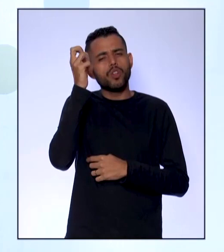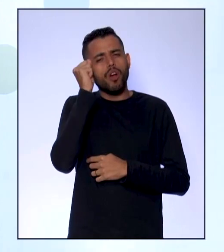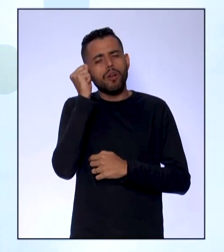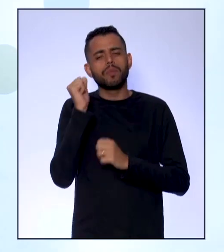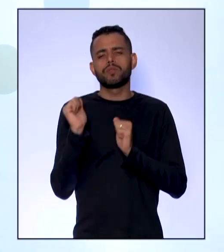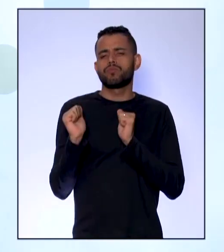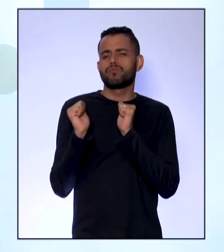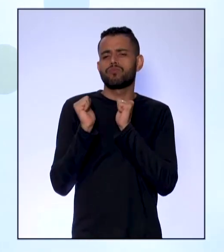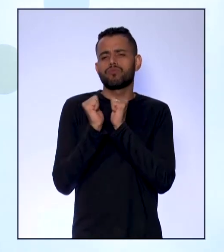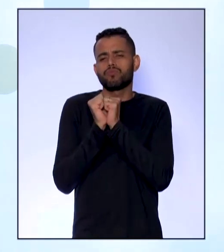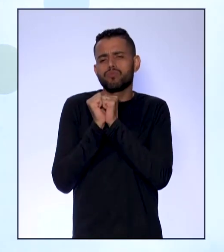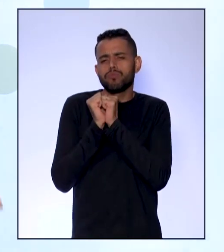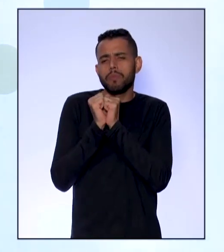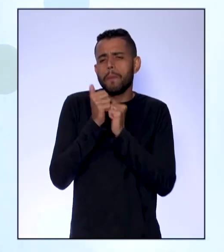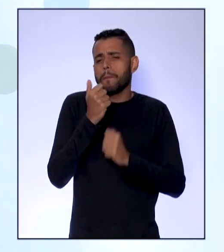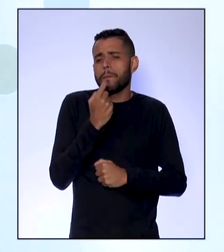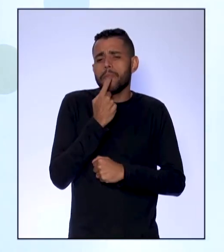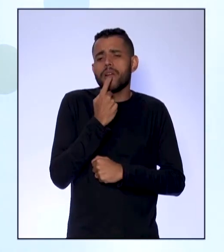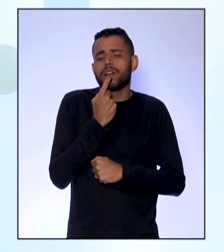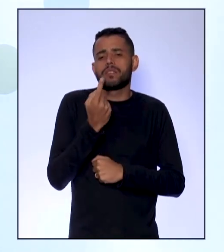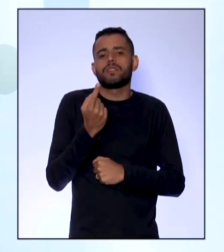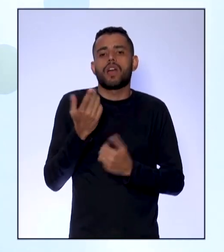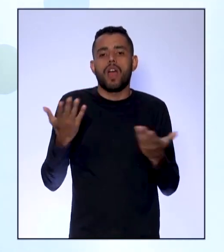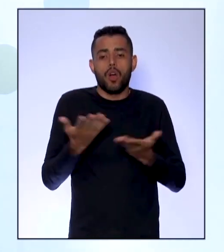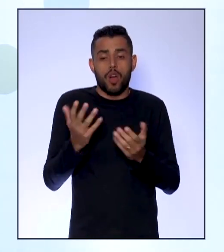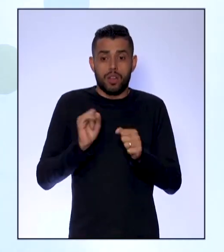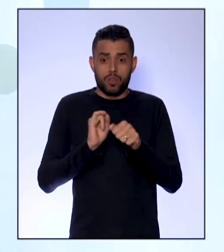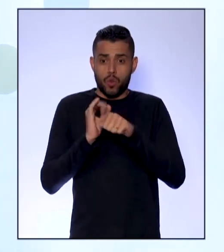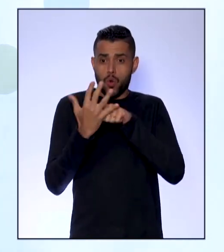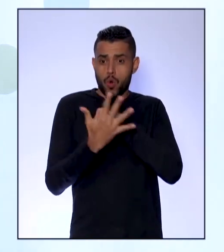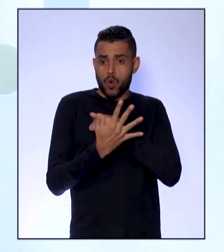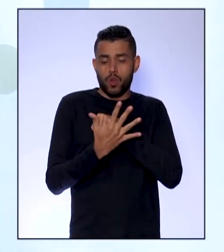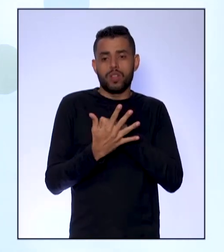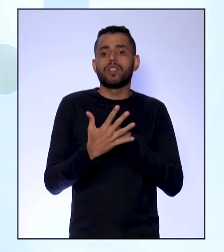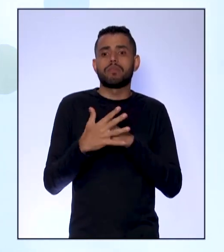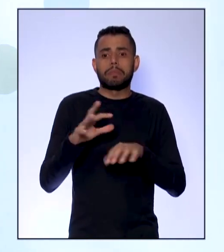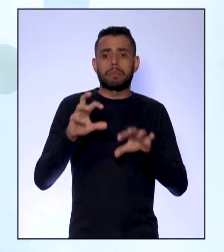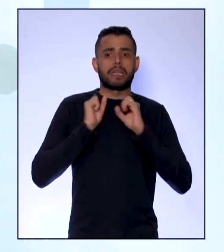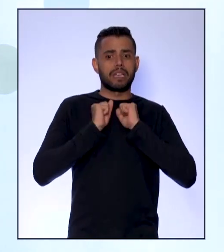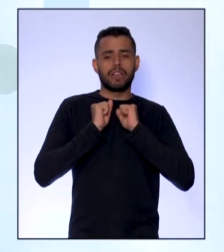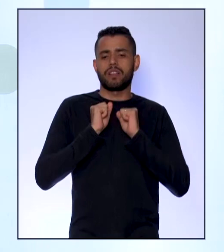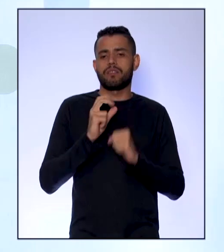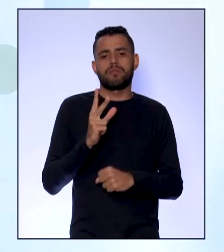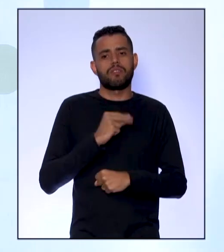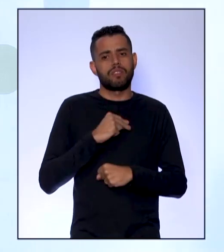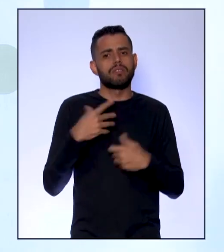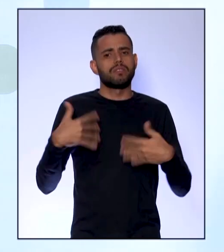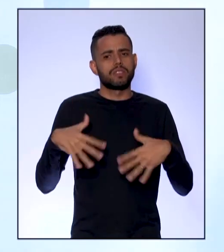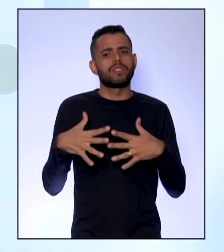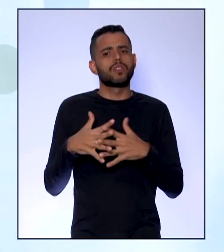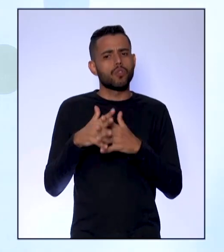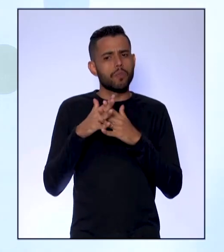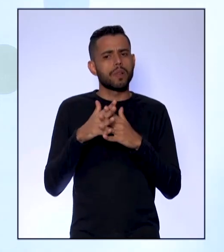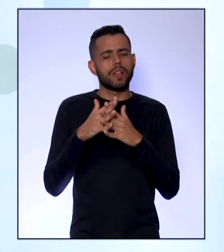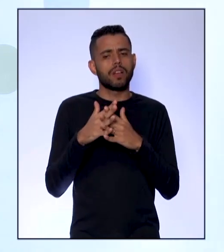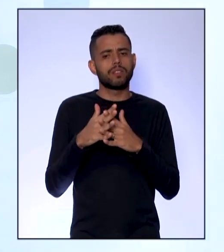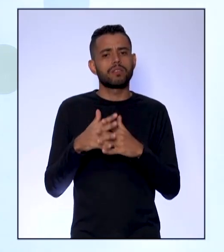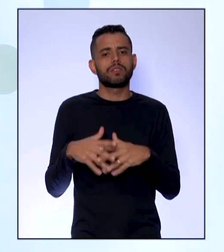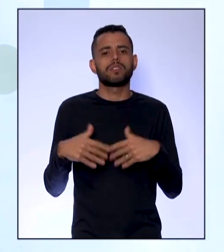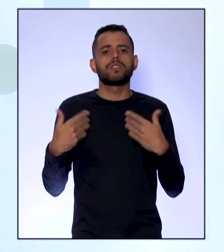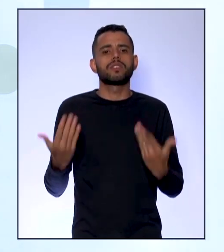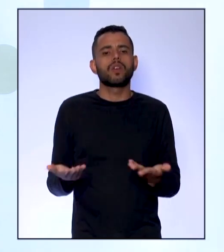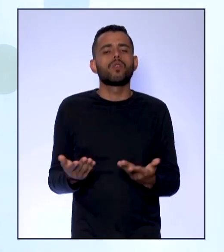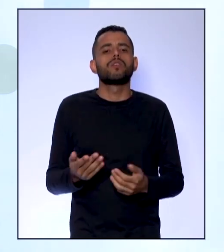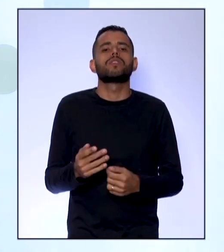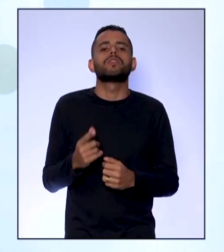minha face, e agora eu vou pegar coronavírus, já estou fadada à desgraça. É muito complicado. Então, a gente